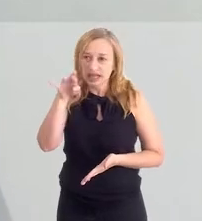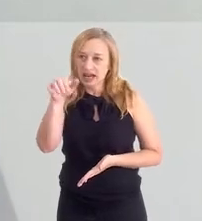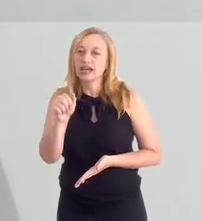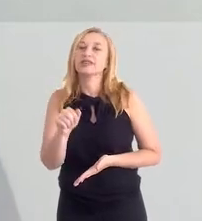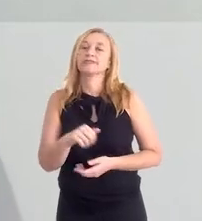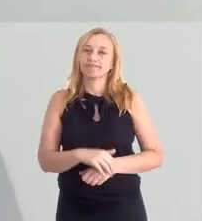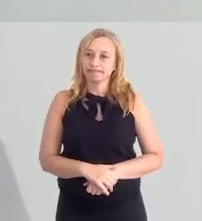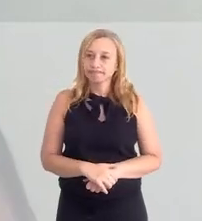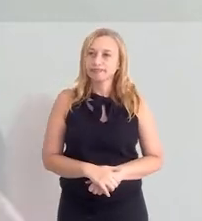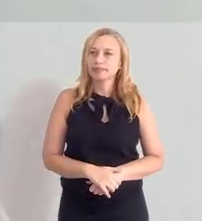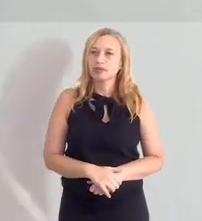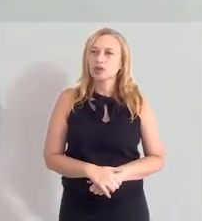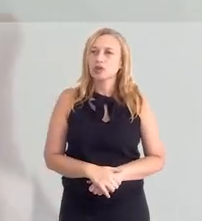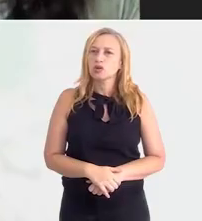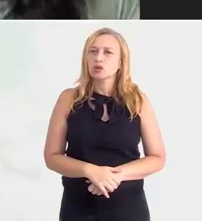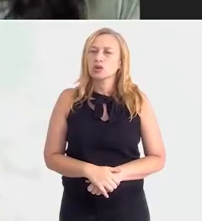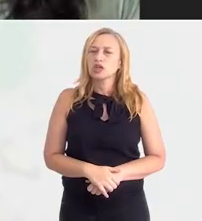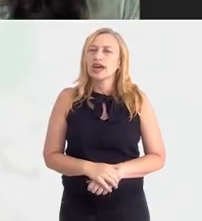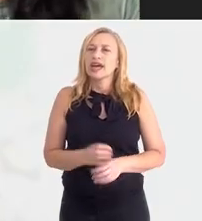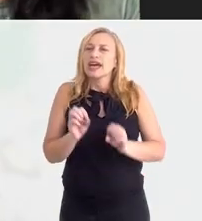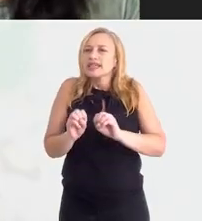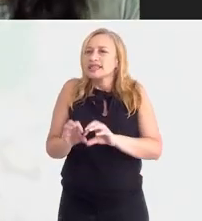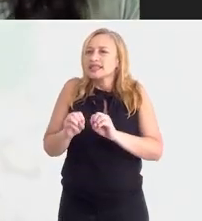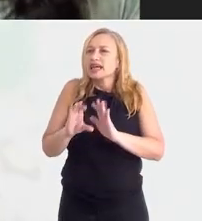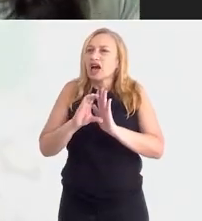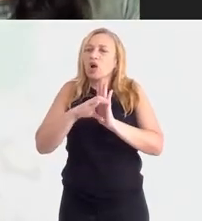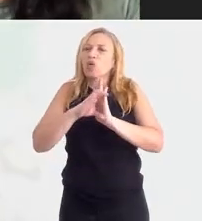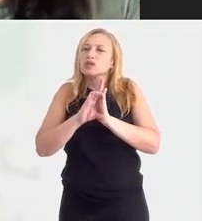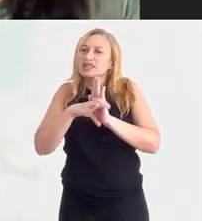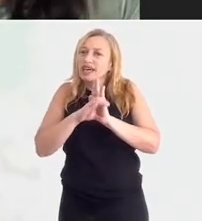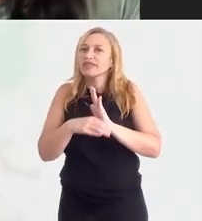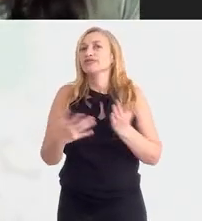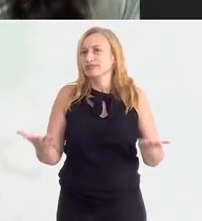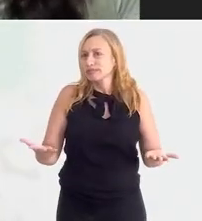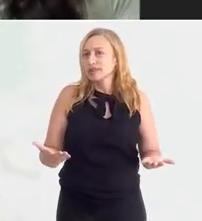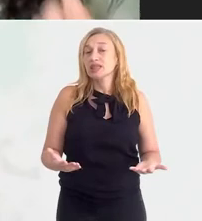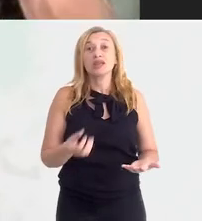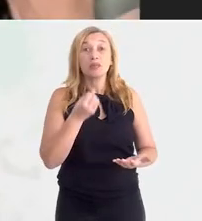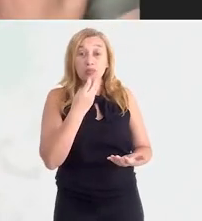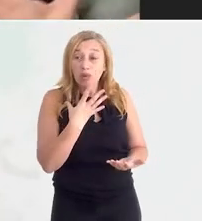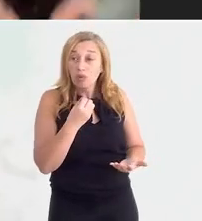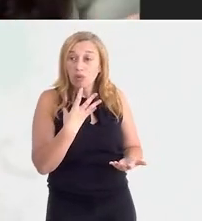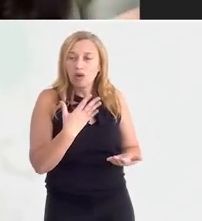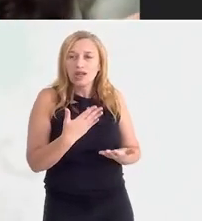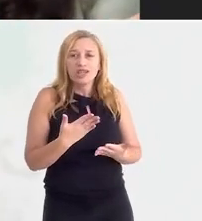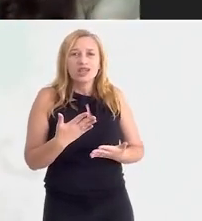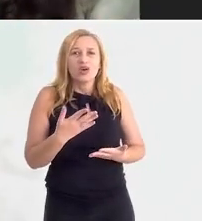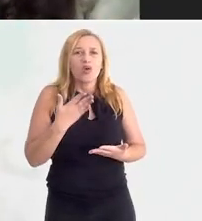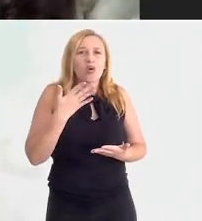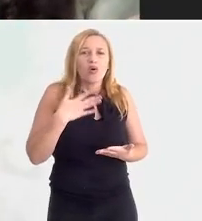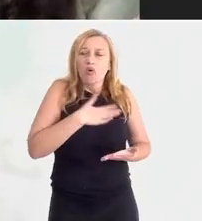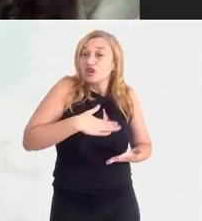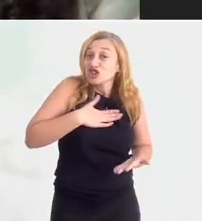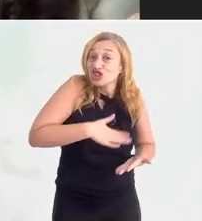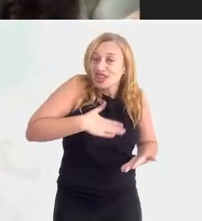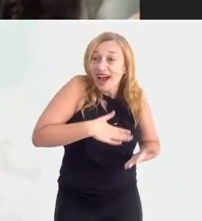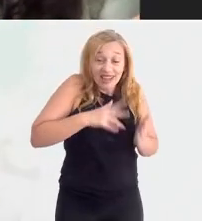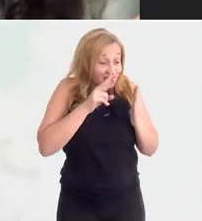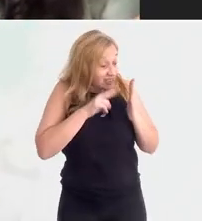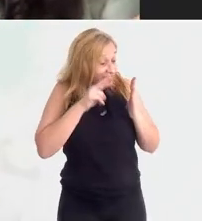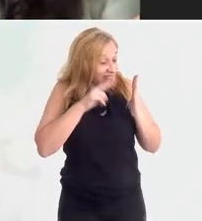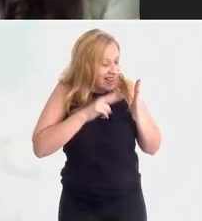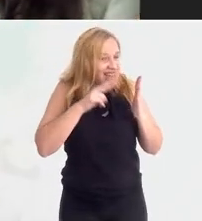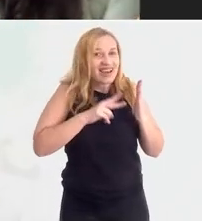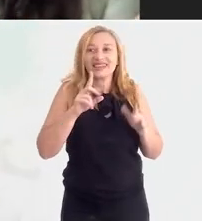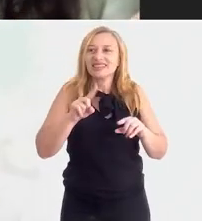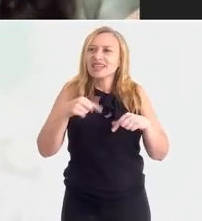ensinar literatura, mais do que ensinar Sim. conceitos. Demais, porque você começa gostando do negócio É e depois isso. você